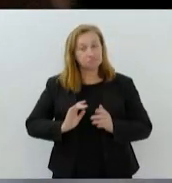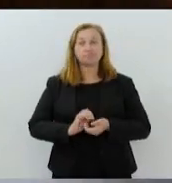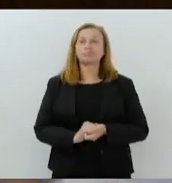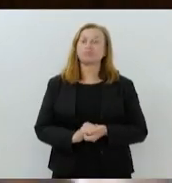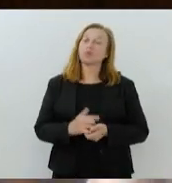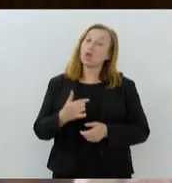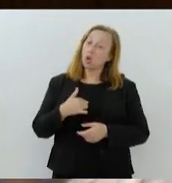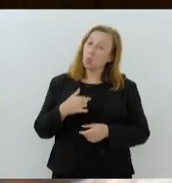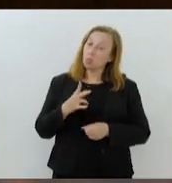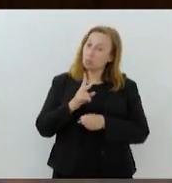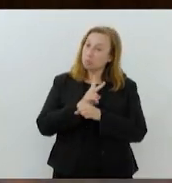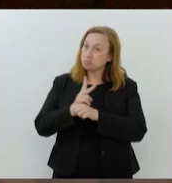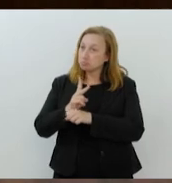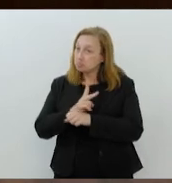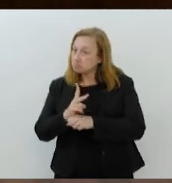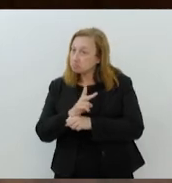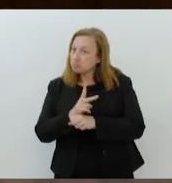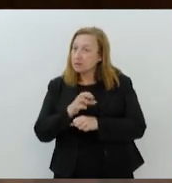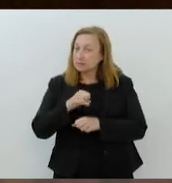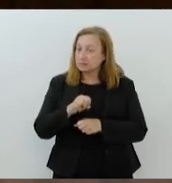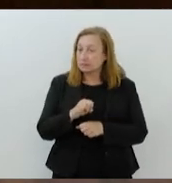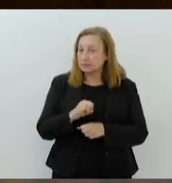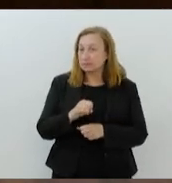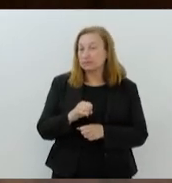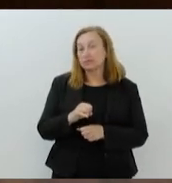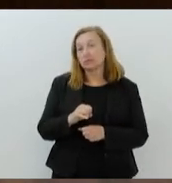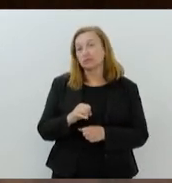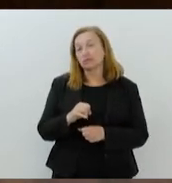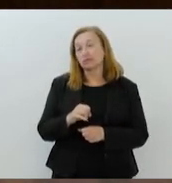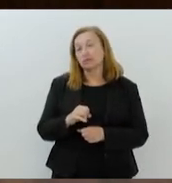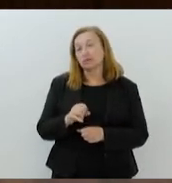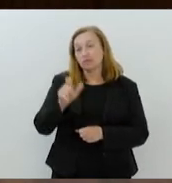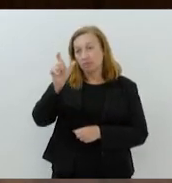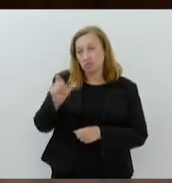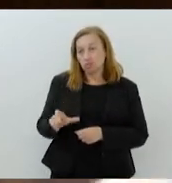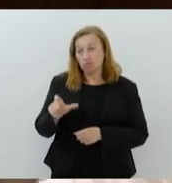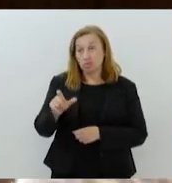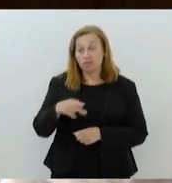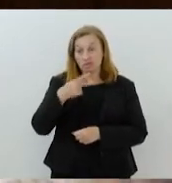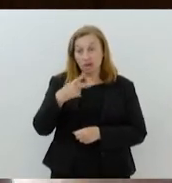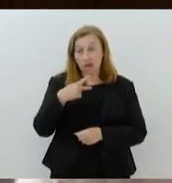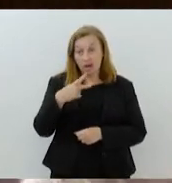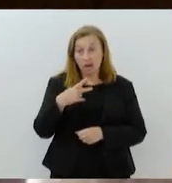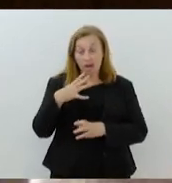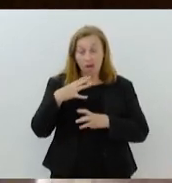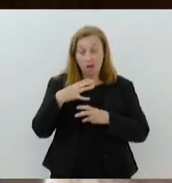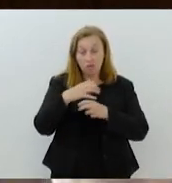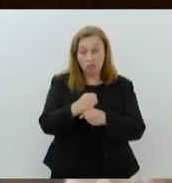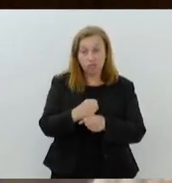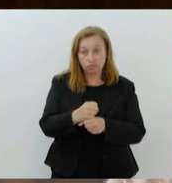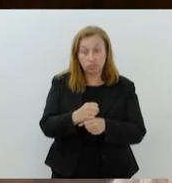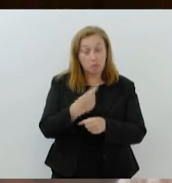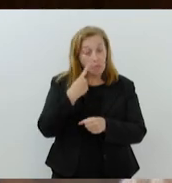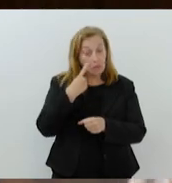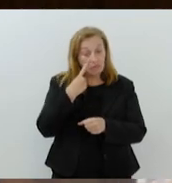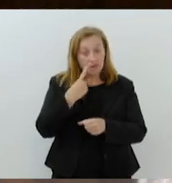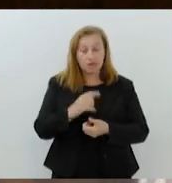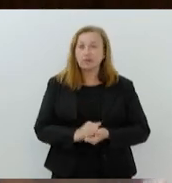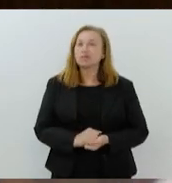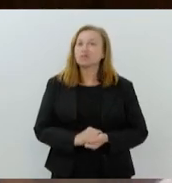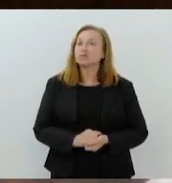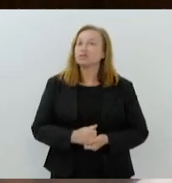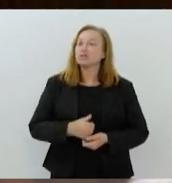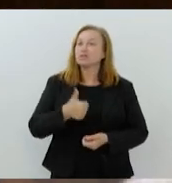Eu procurei, se alguém levantar essa questão, fazer essas contas. Segundo